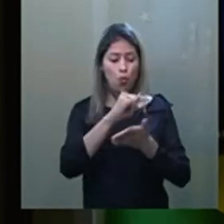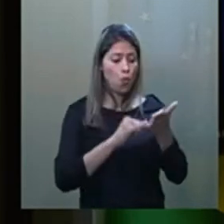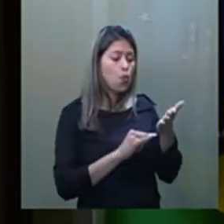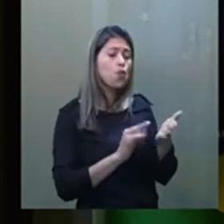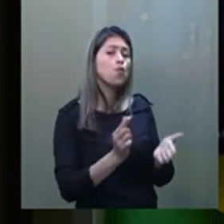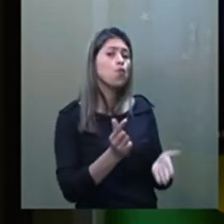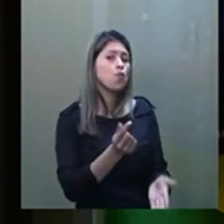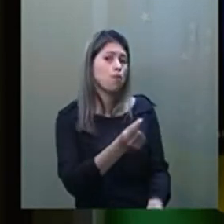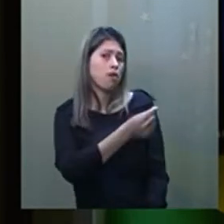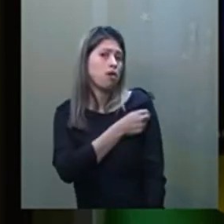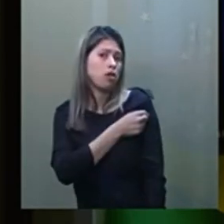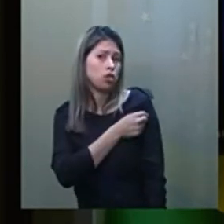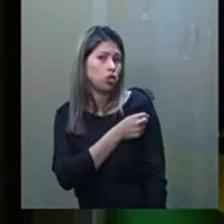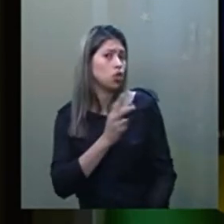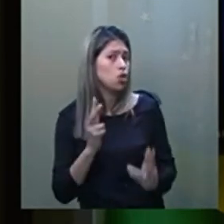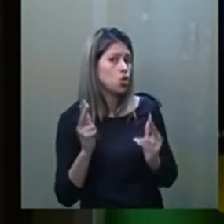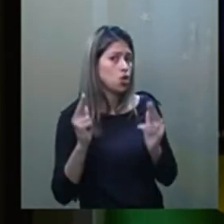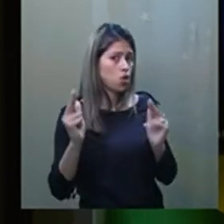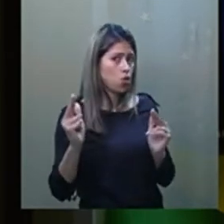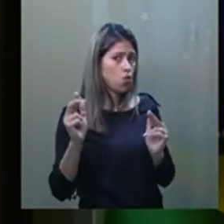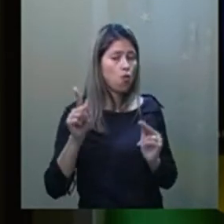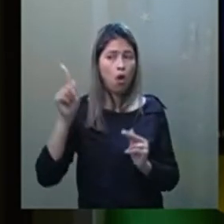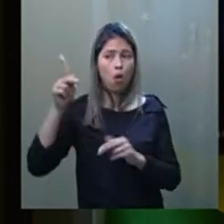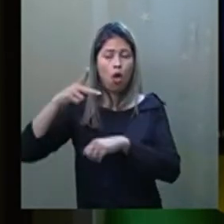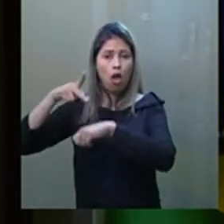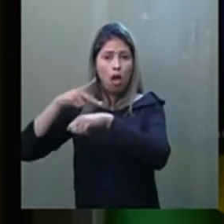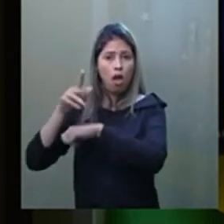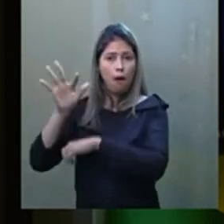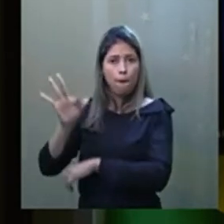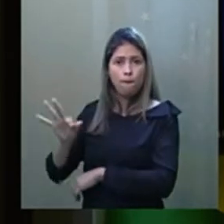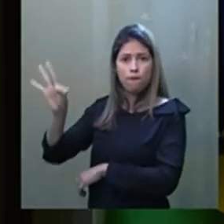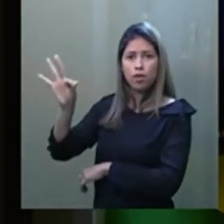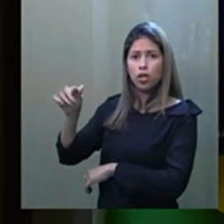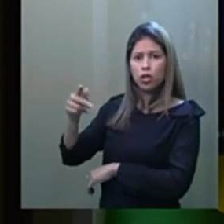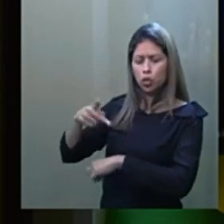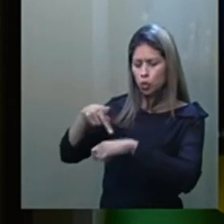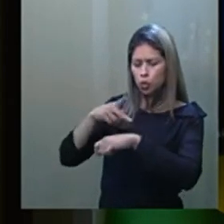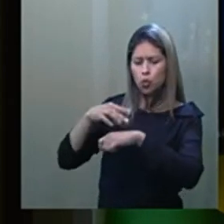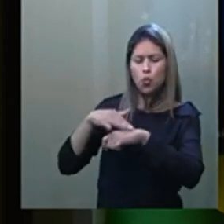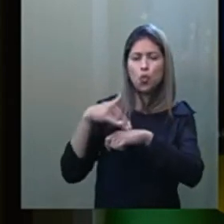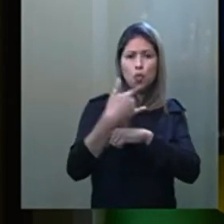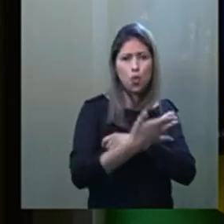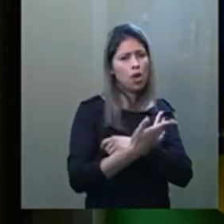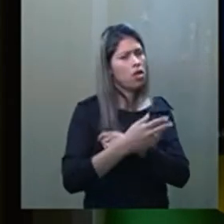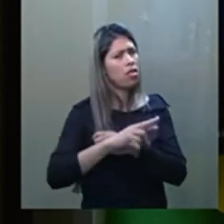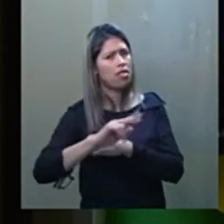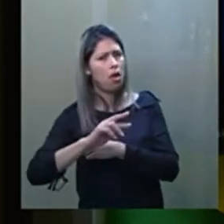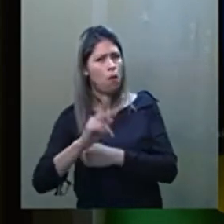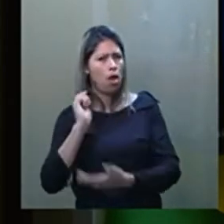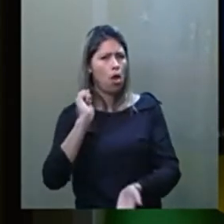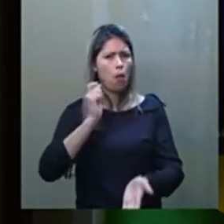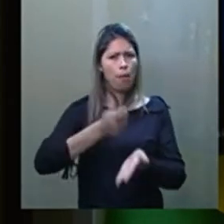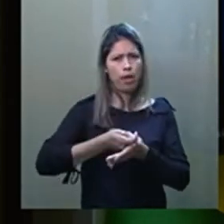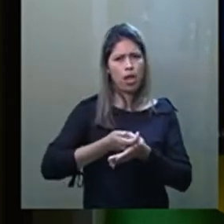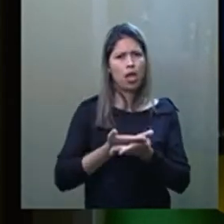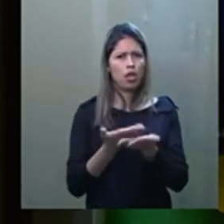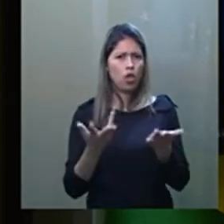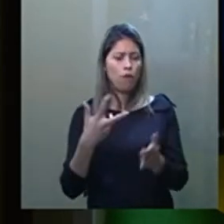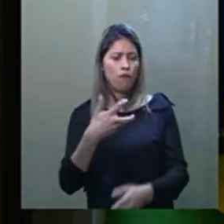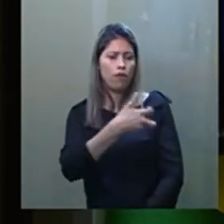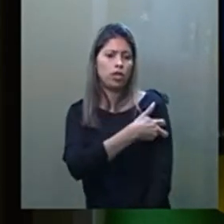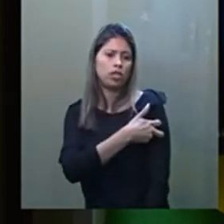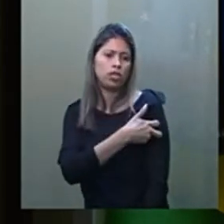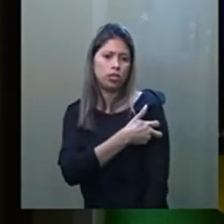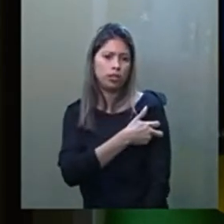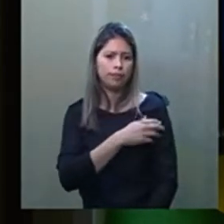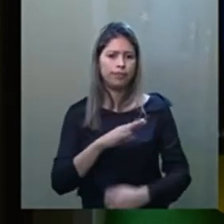é na França, como em outros países, não apenas que seja obrigatório vacina,